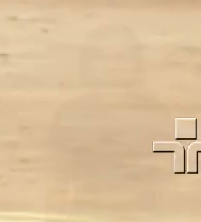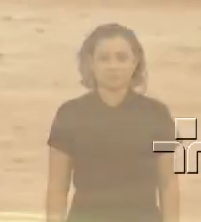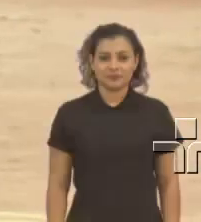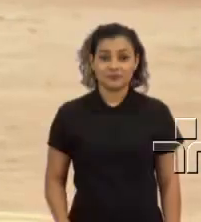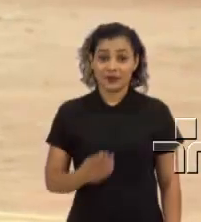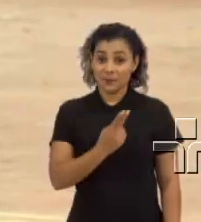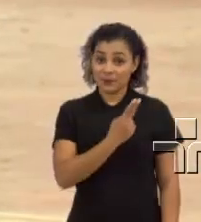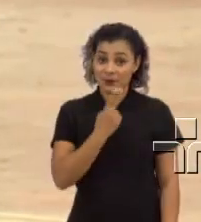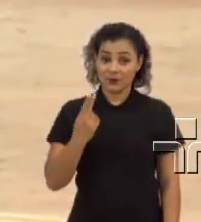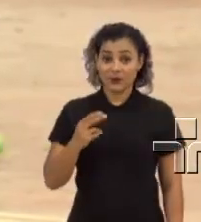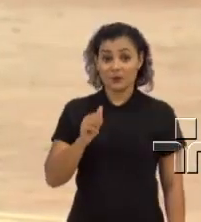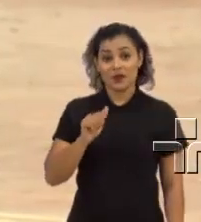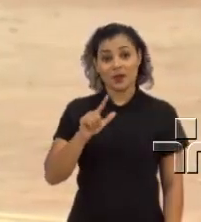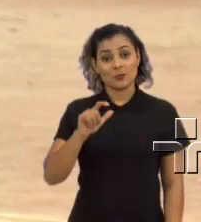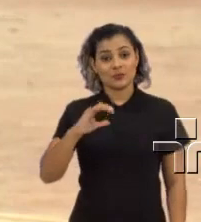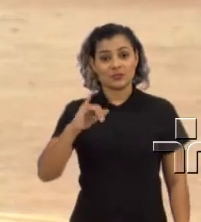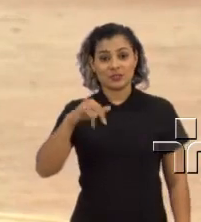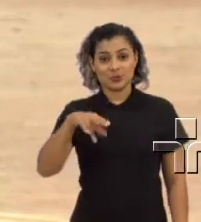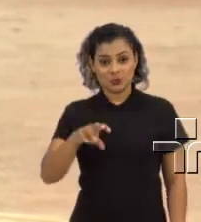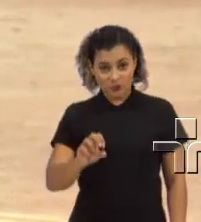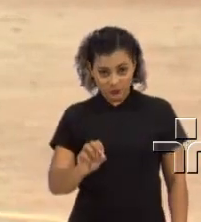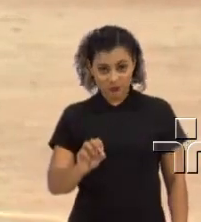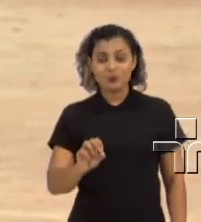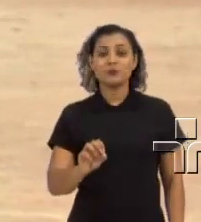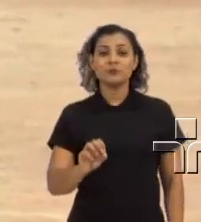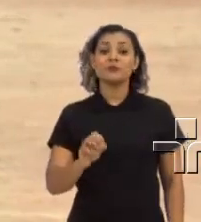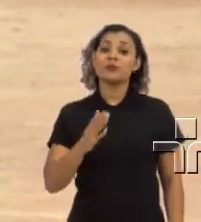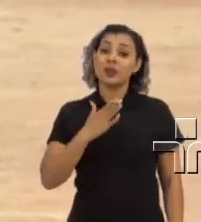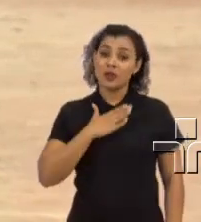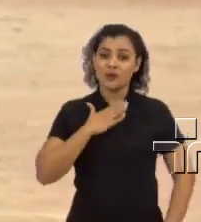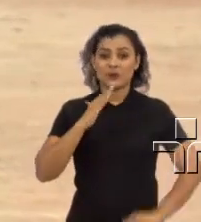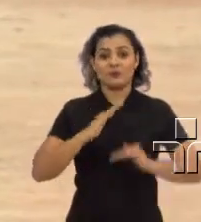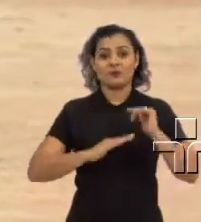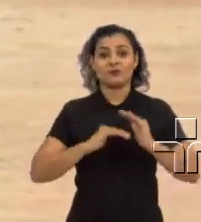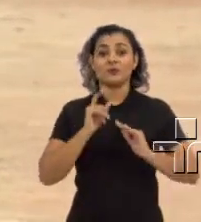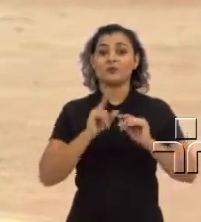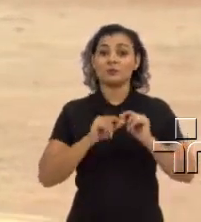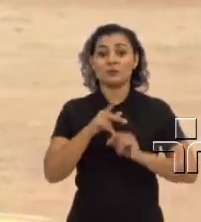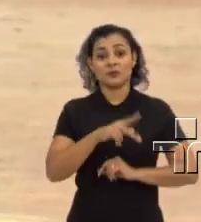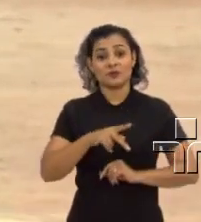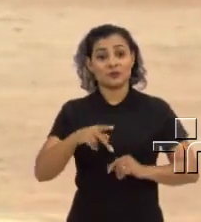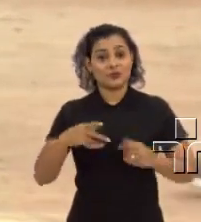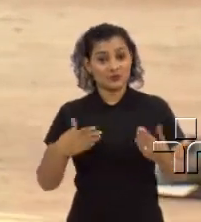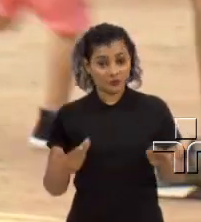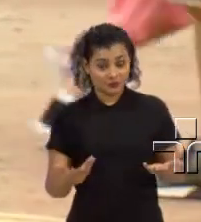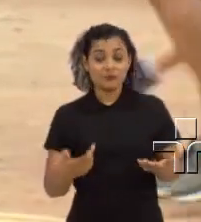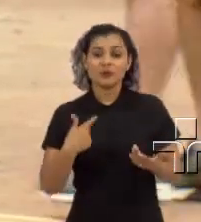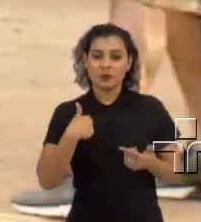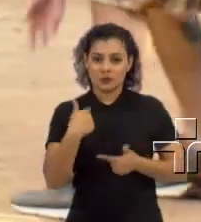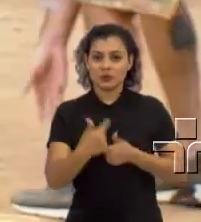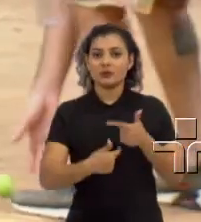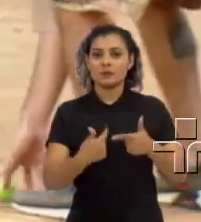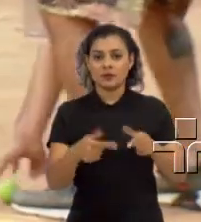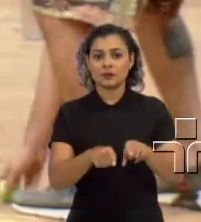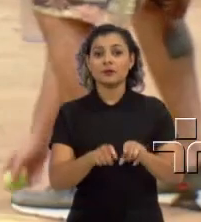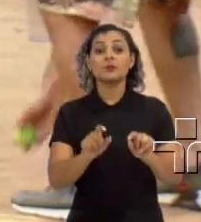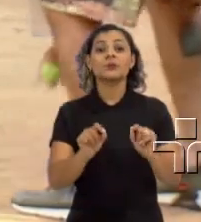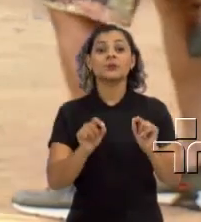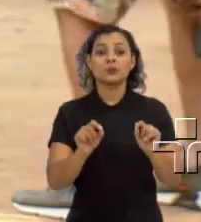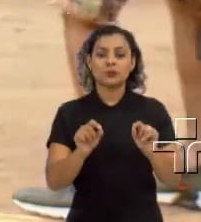Meu nome é Alcino Ferreira, minha profissão, eu sou docente e trabalho também